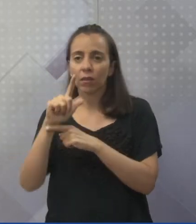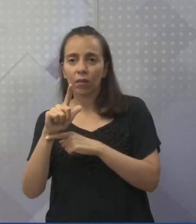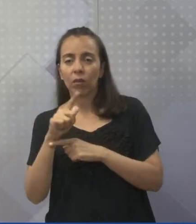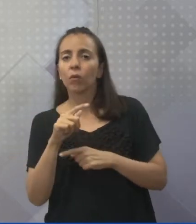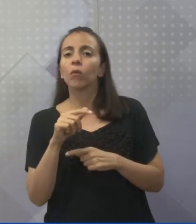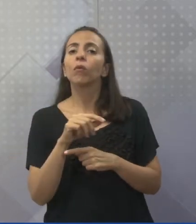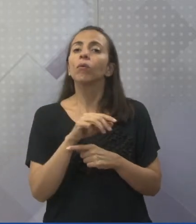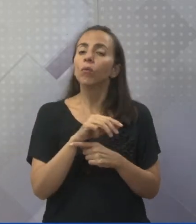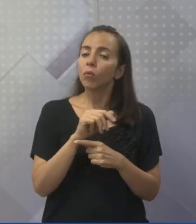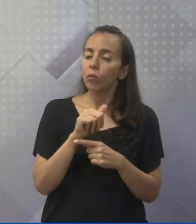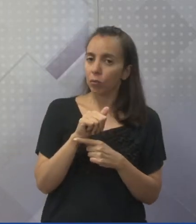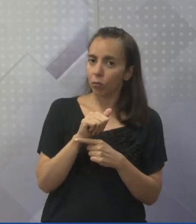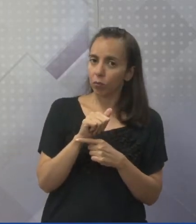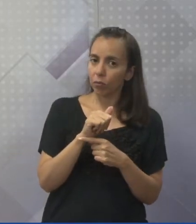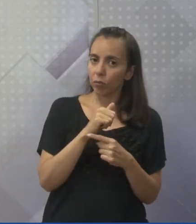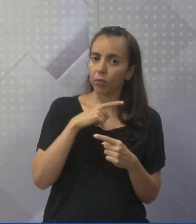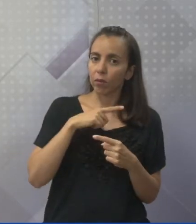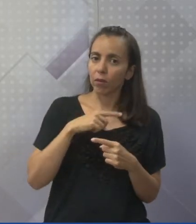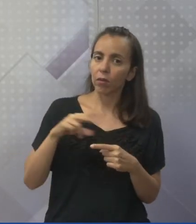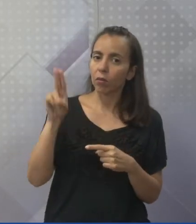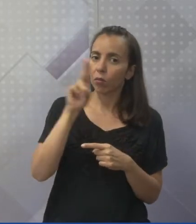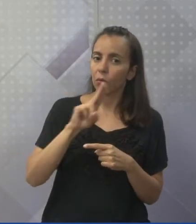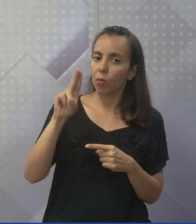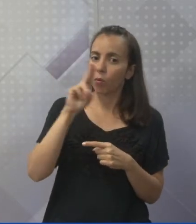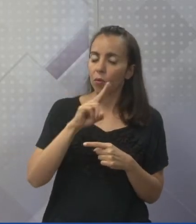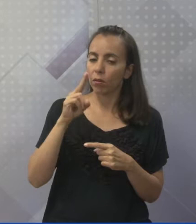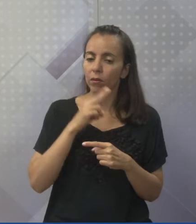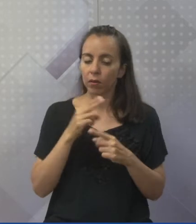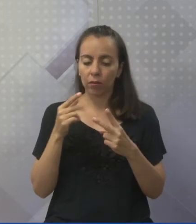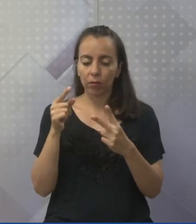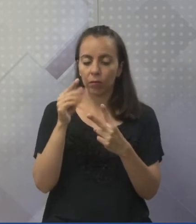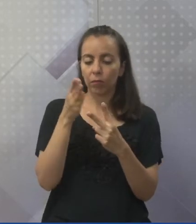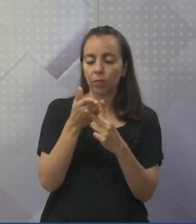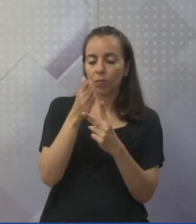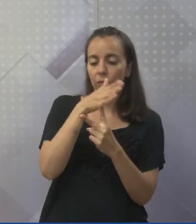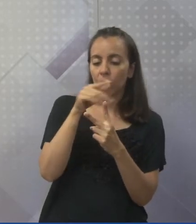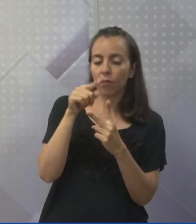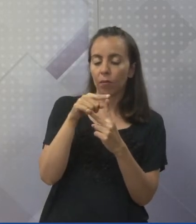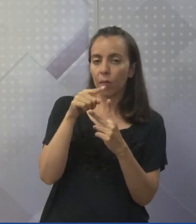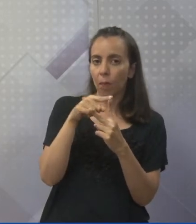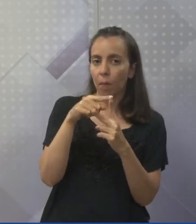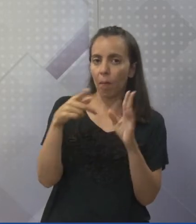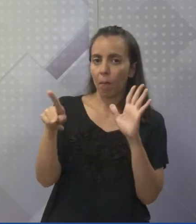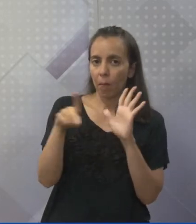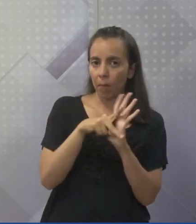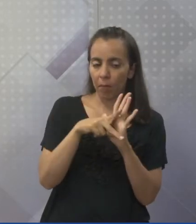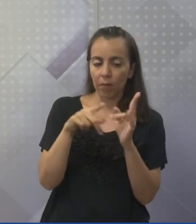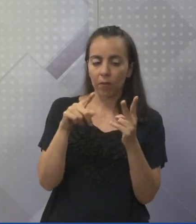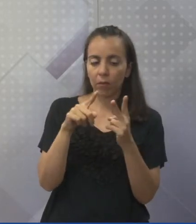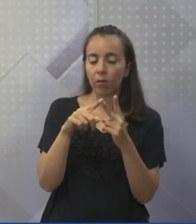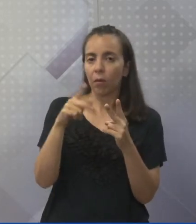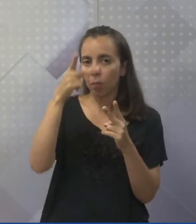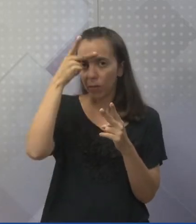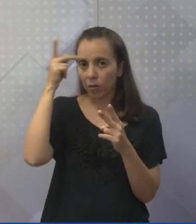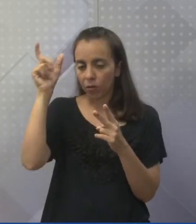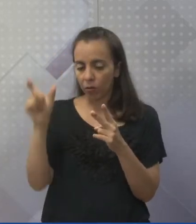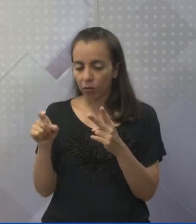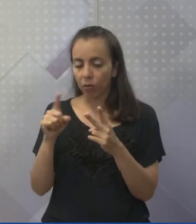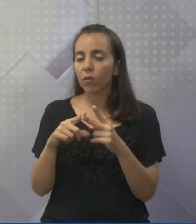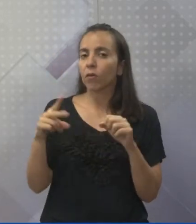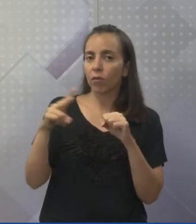auxiliar would entre o pronome pessoal e o verbo. Fica mais ou menos assim. I would go, eu